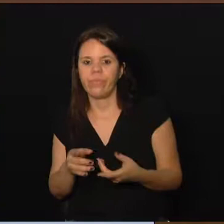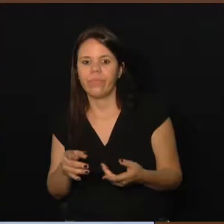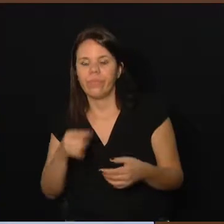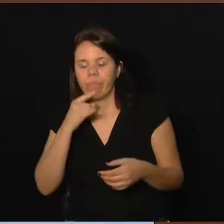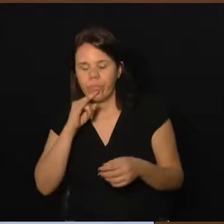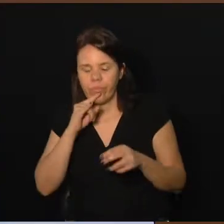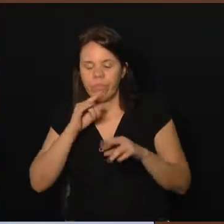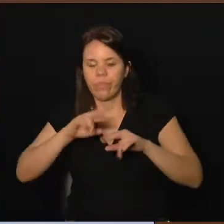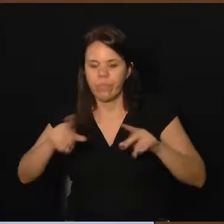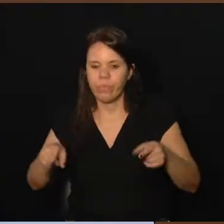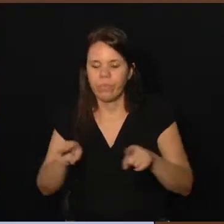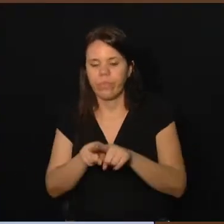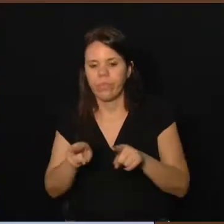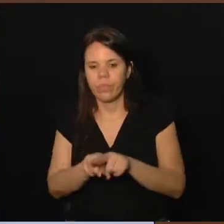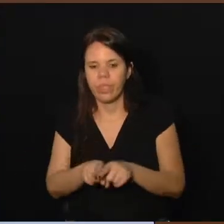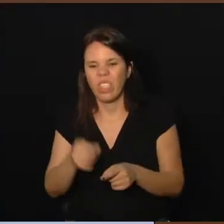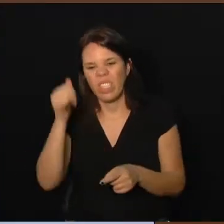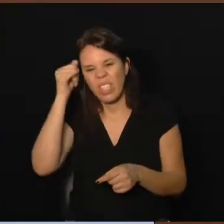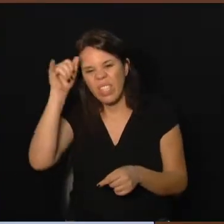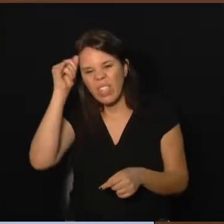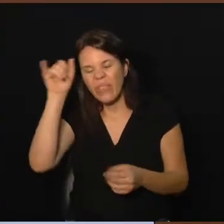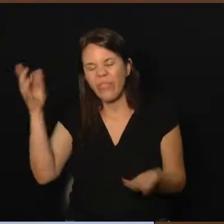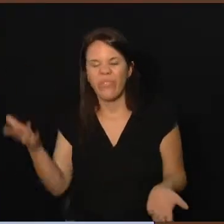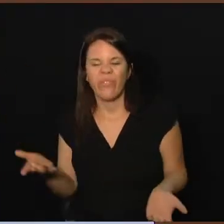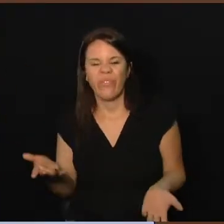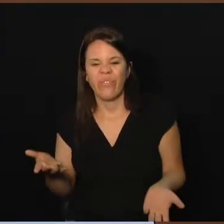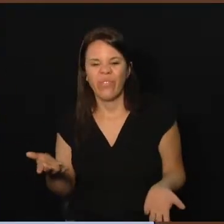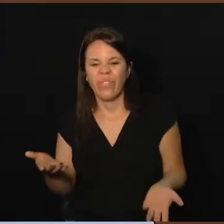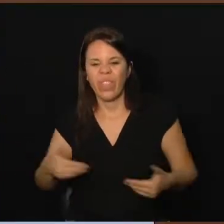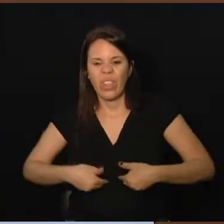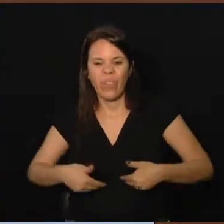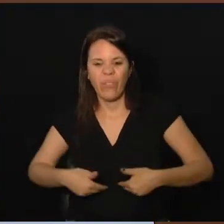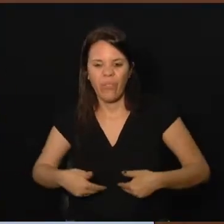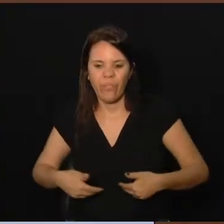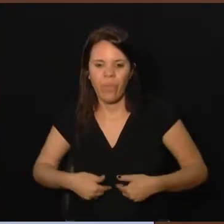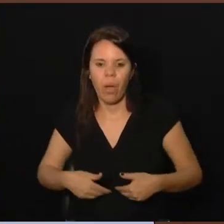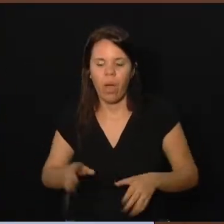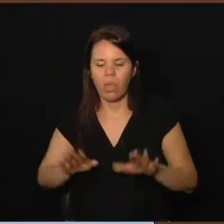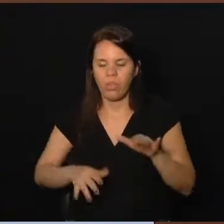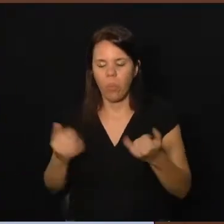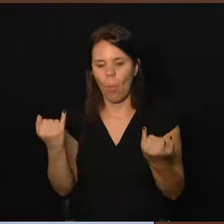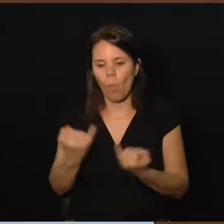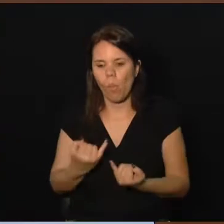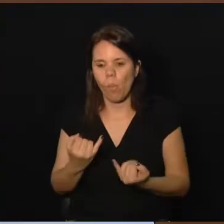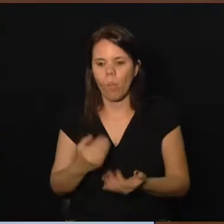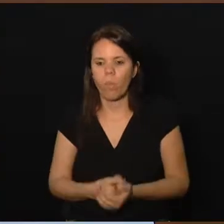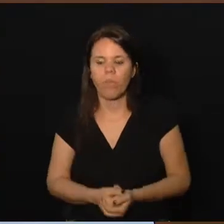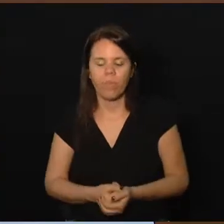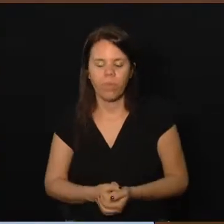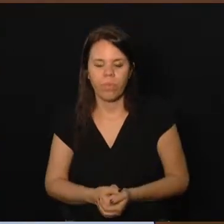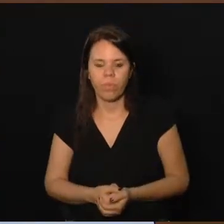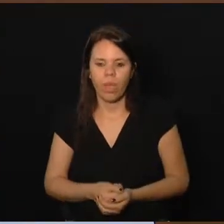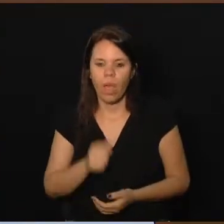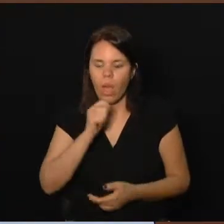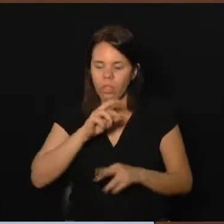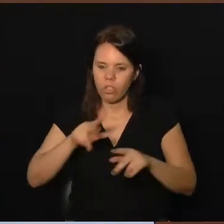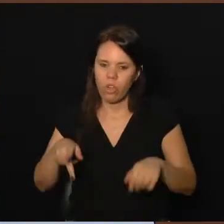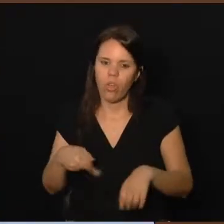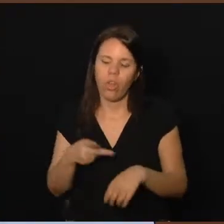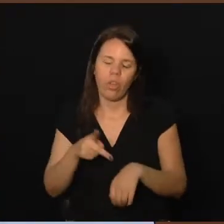do apetite, né? A pessoa não tem fome. Por isso que eles acabam emagrecendo e tudo mais, né? Tendo toda